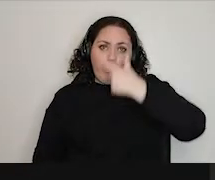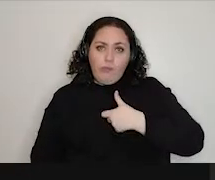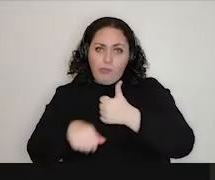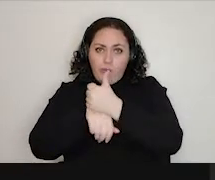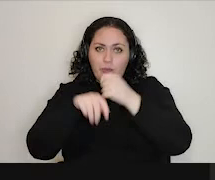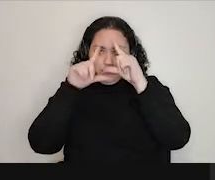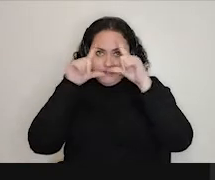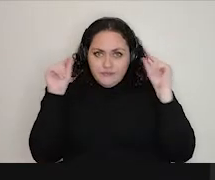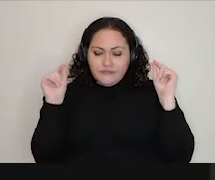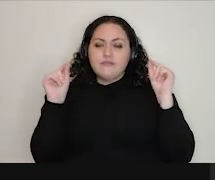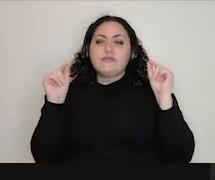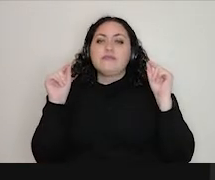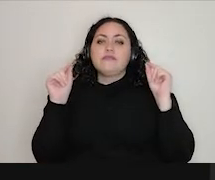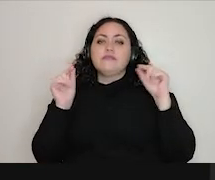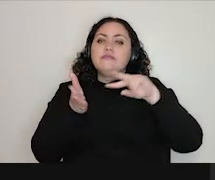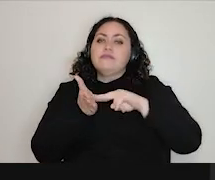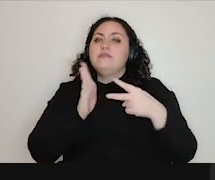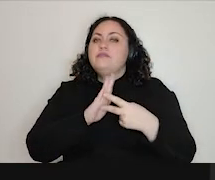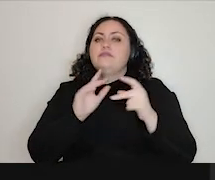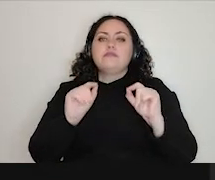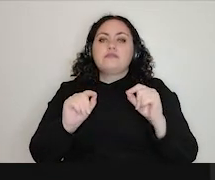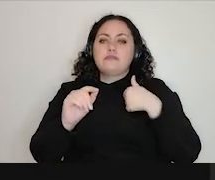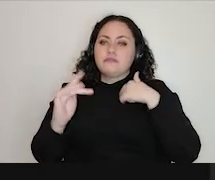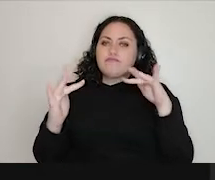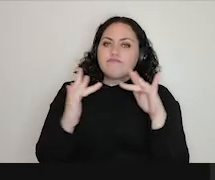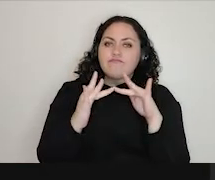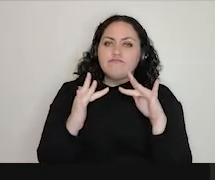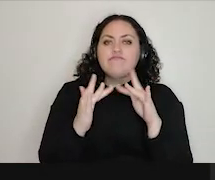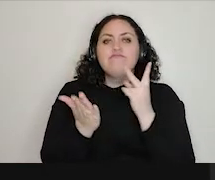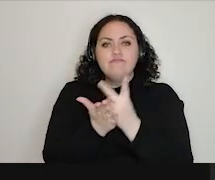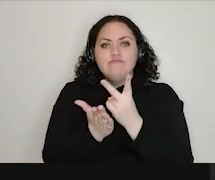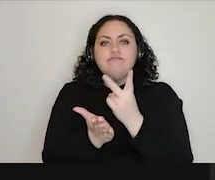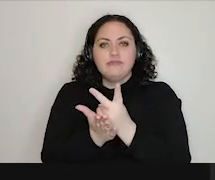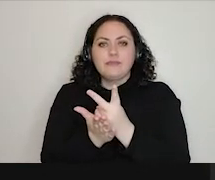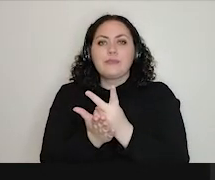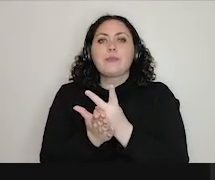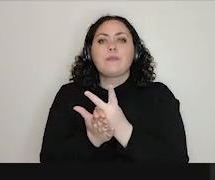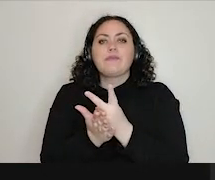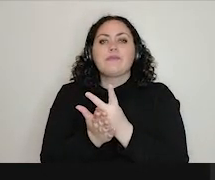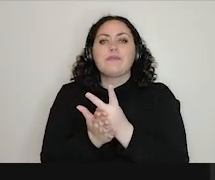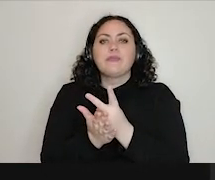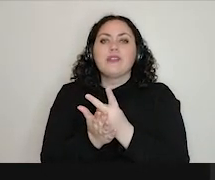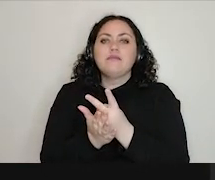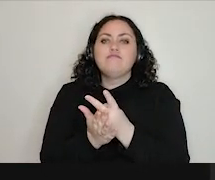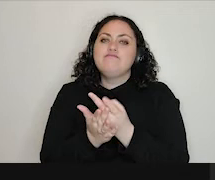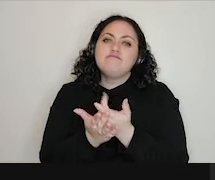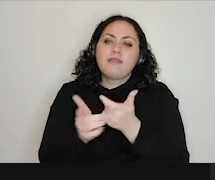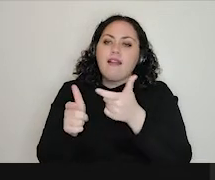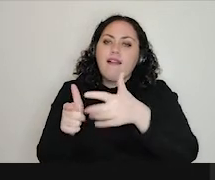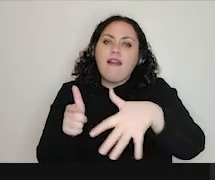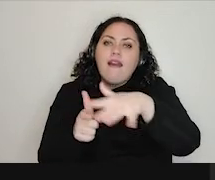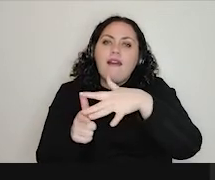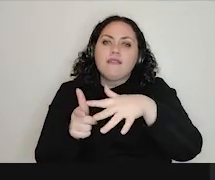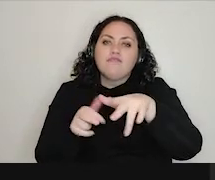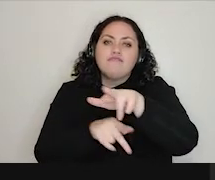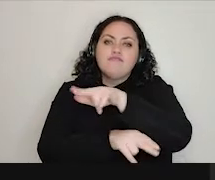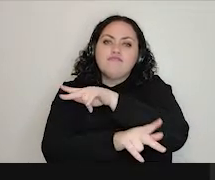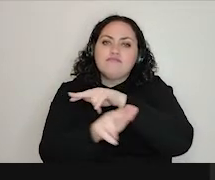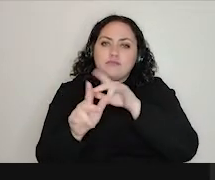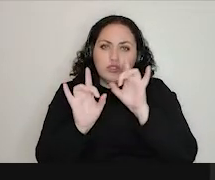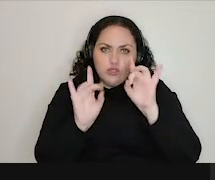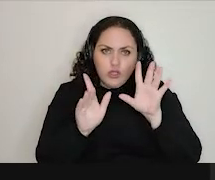atravessada com outras áreas, né? Então, ser enfermeiro, para mim, né, é poder estar em contato, né,